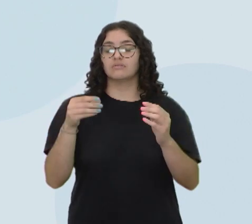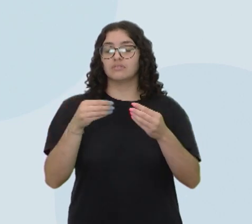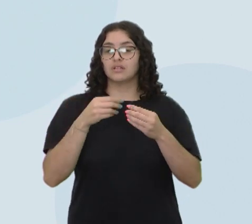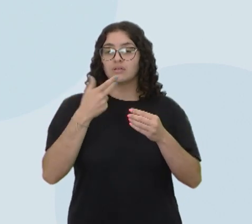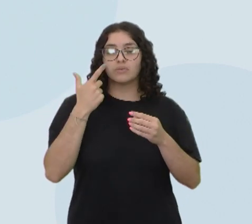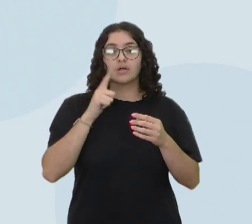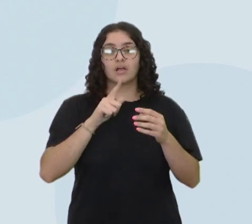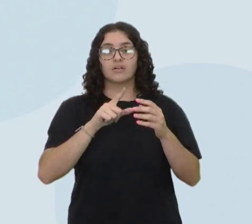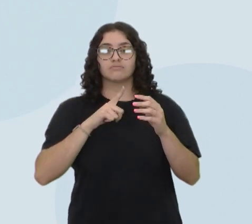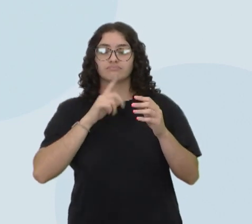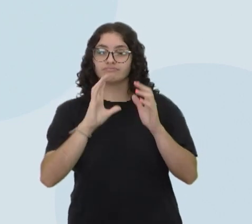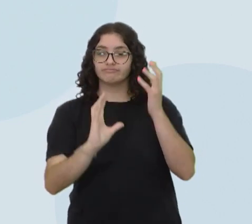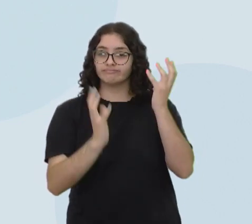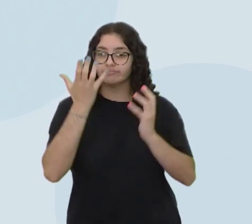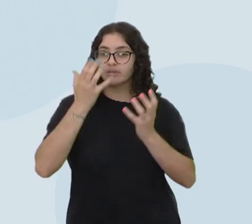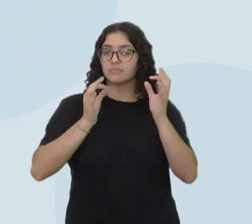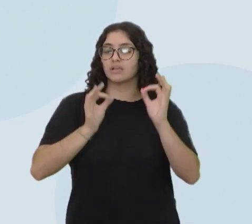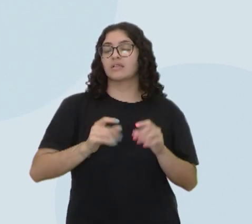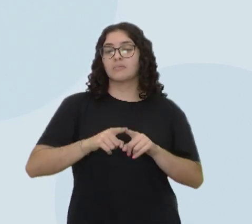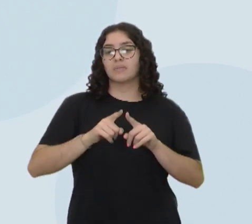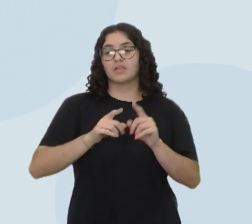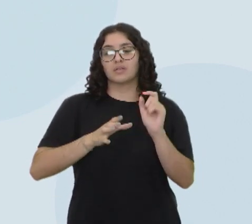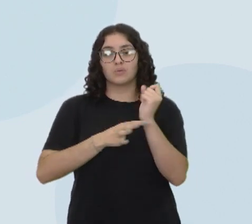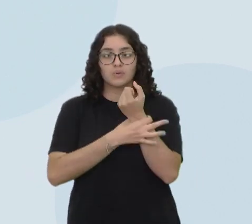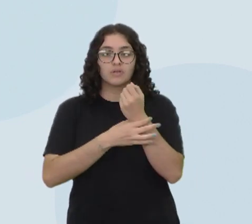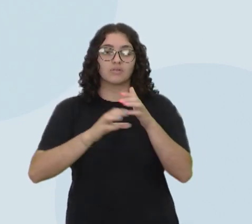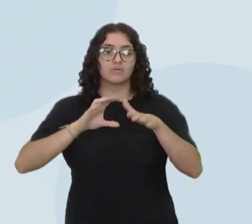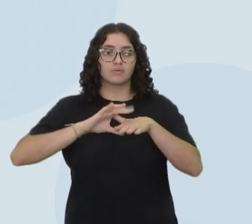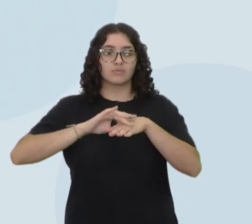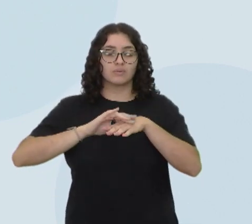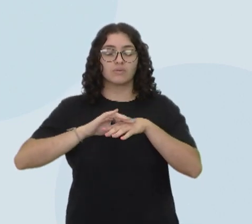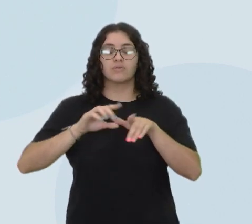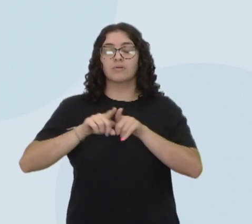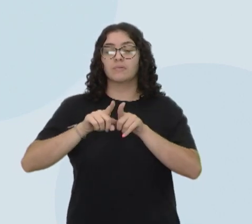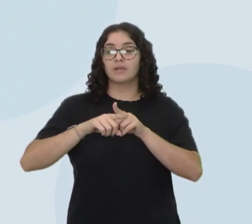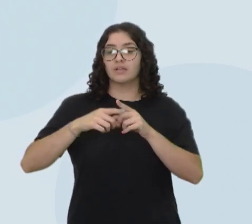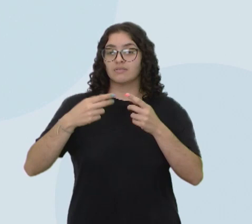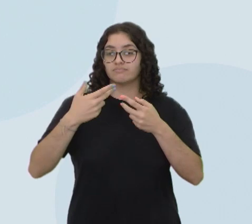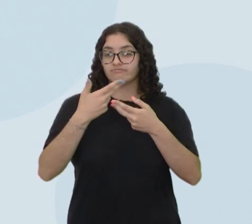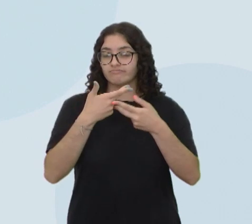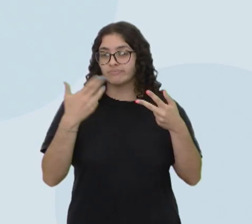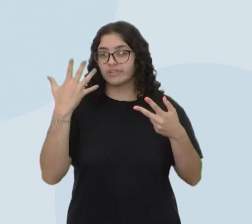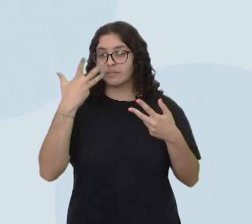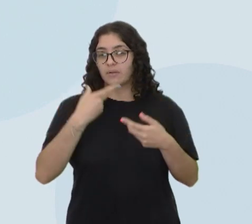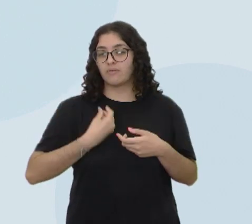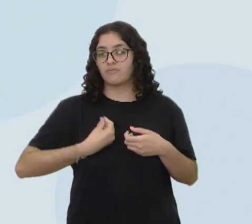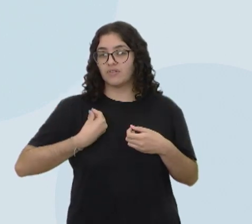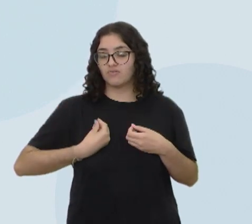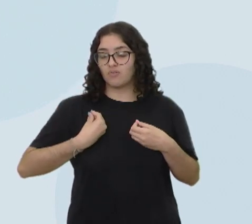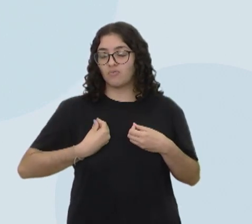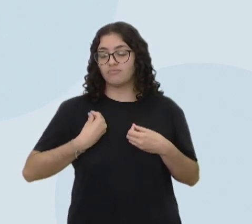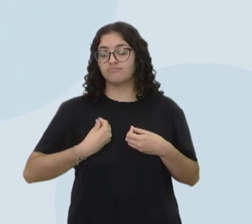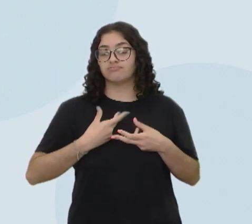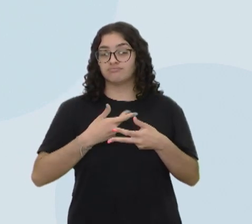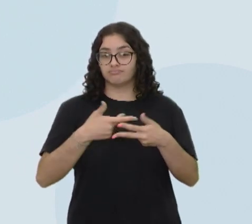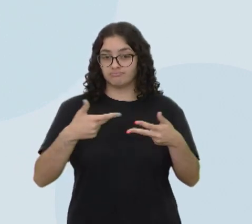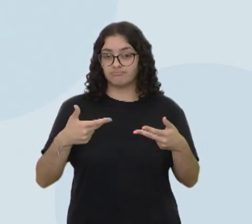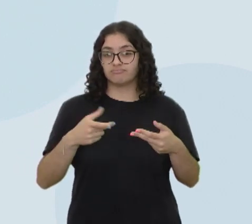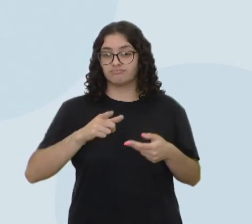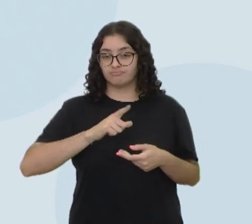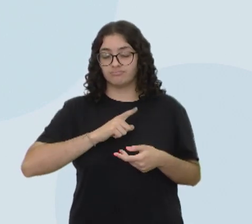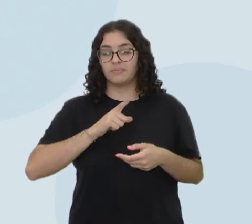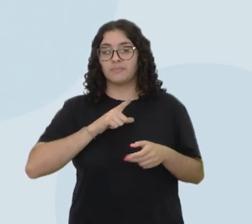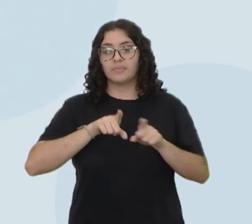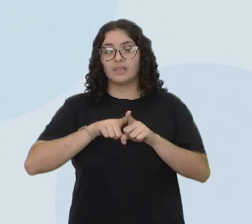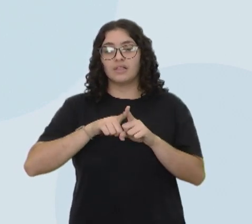regular clima, regulação de doenças, regulação dos seres vivos, então quantidade de seres vivos por lugar, né,